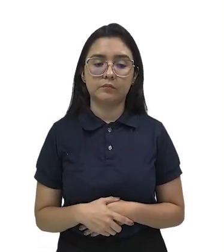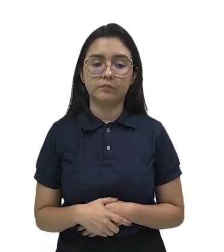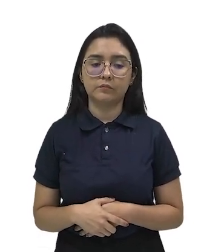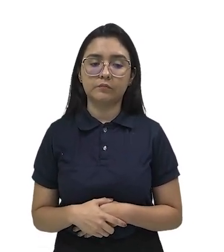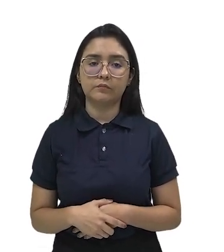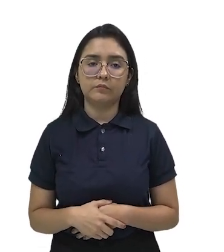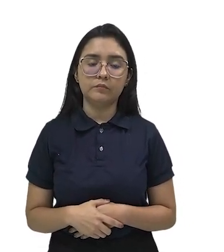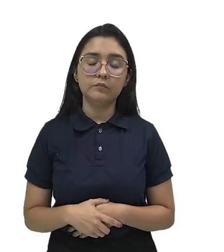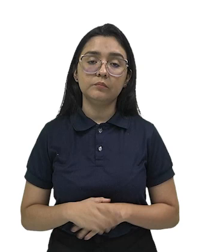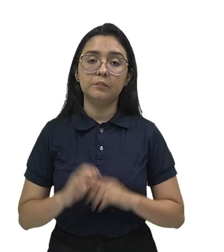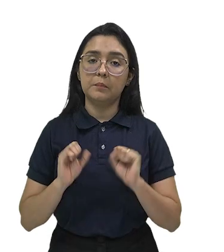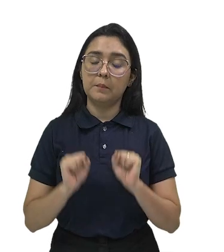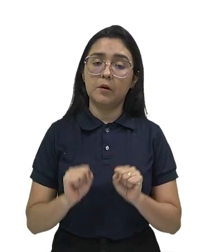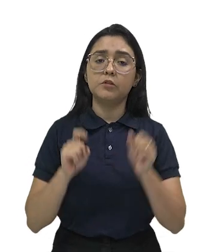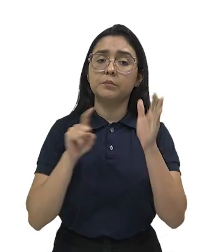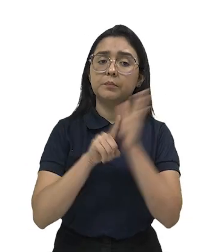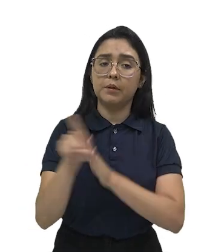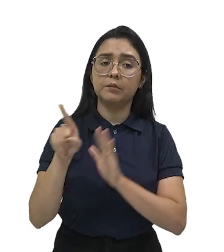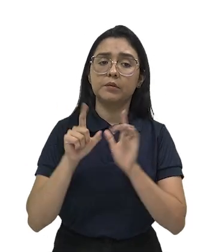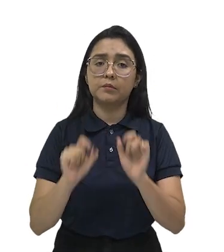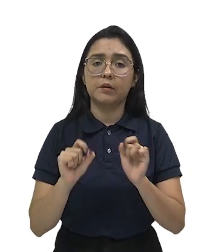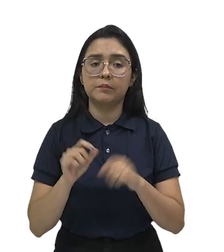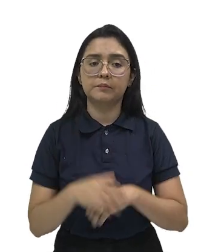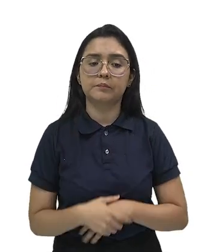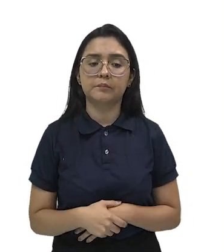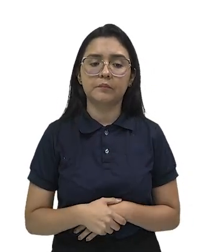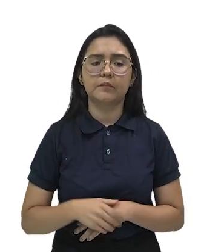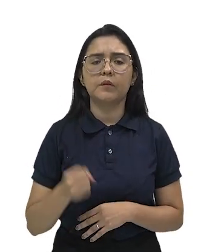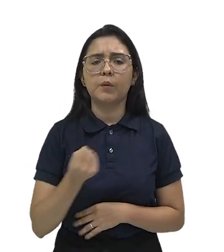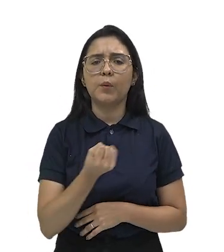E pode ser perguntado